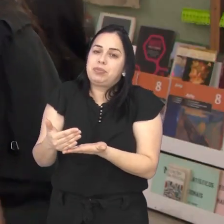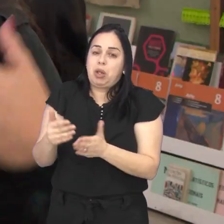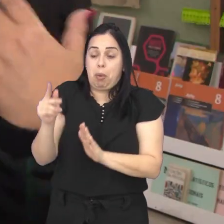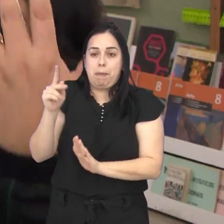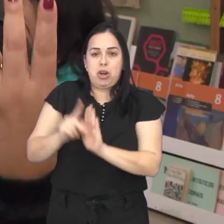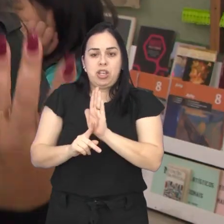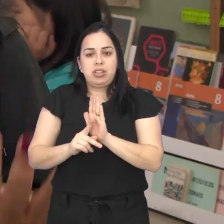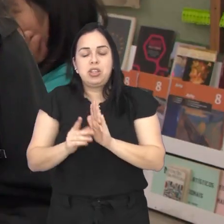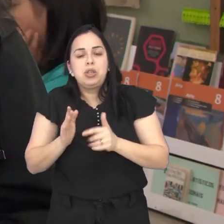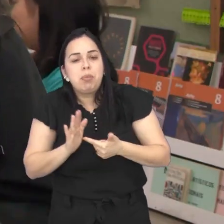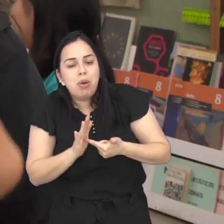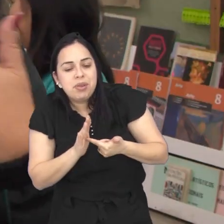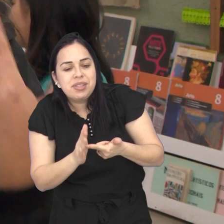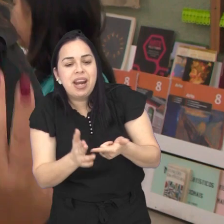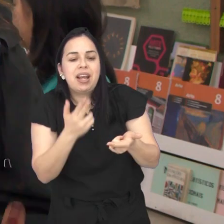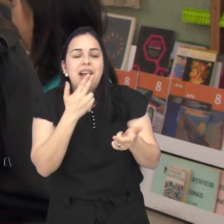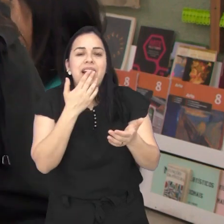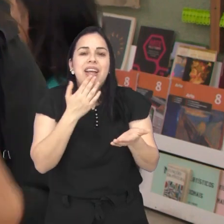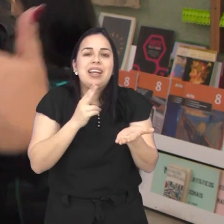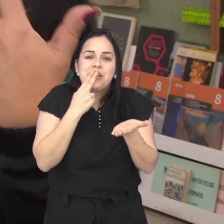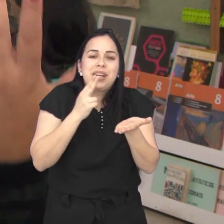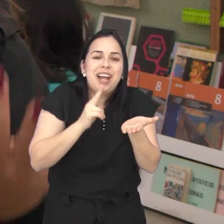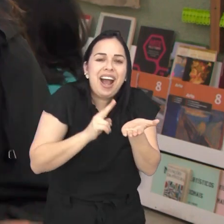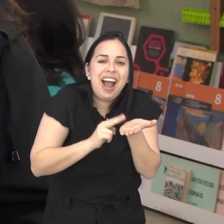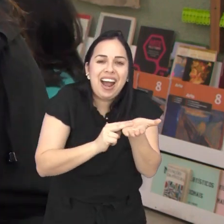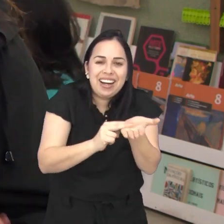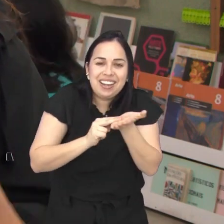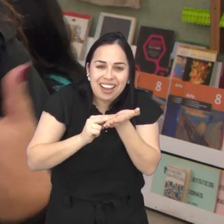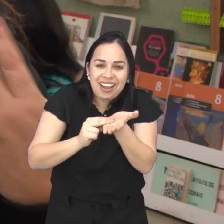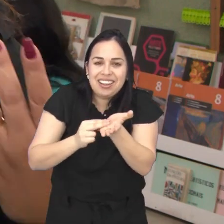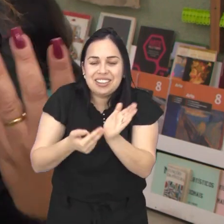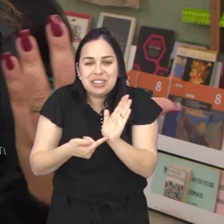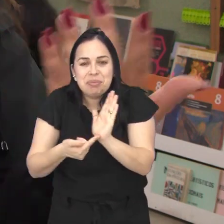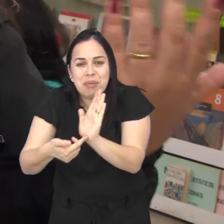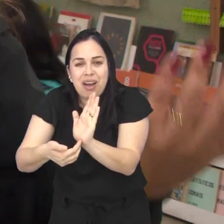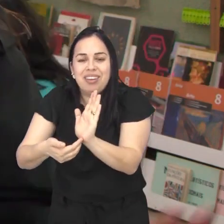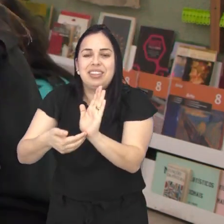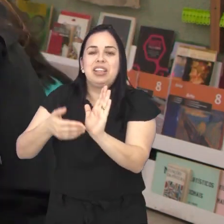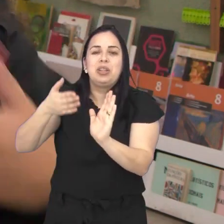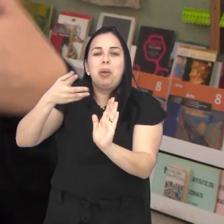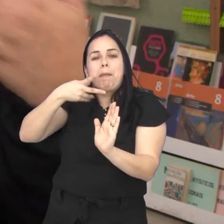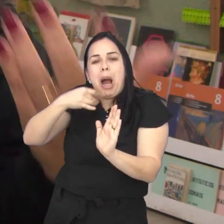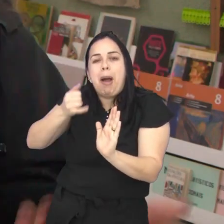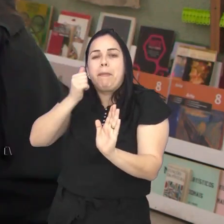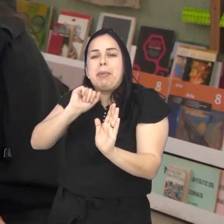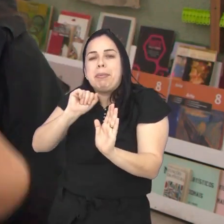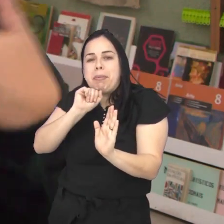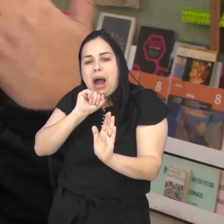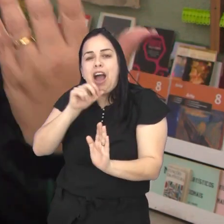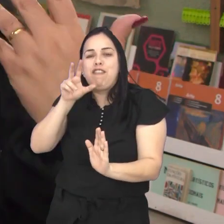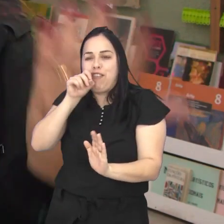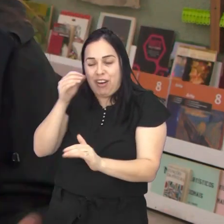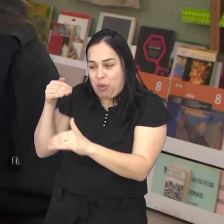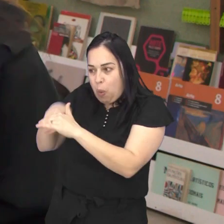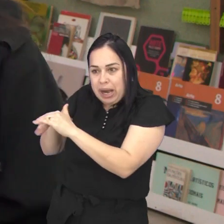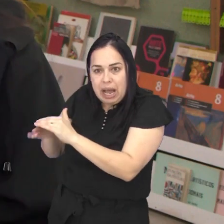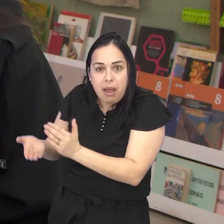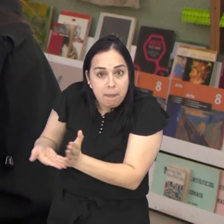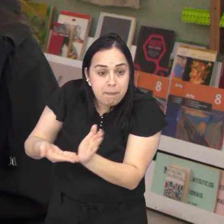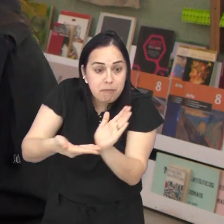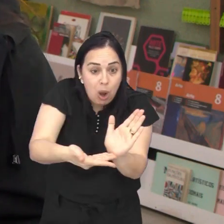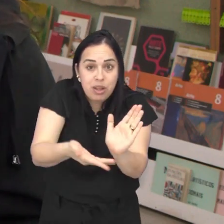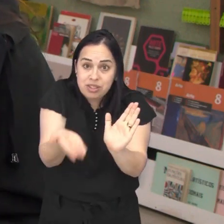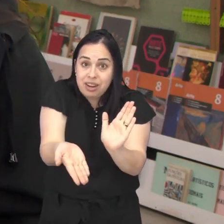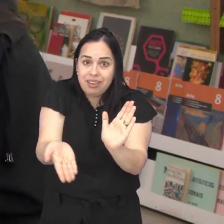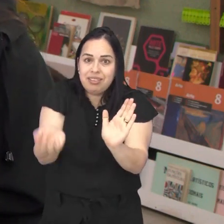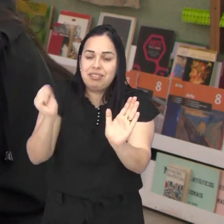começou aí o projeto de apresentar cartas, receber cartas antigas dos pais, de avós, de quem tinha